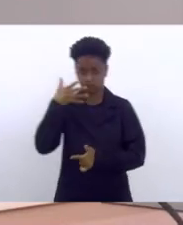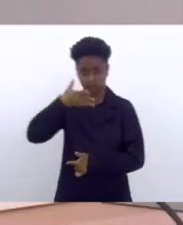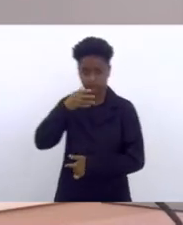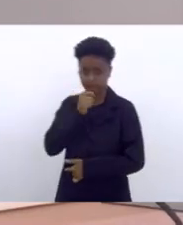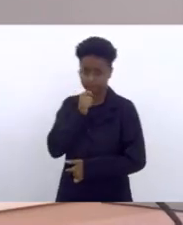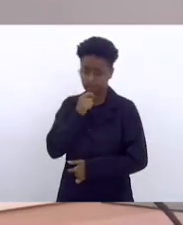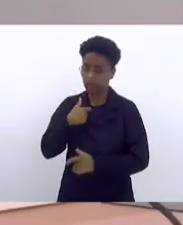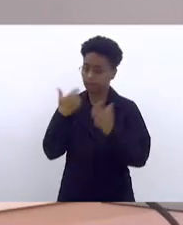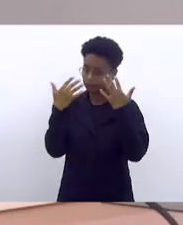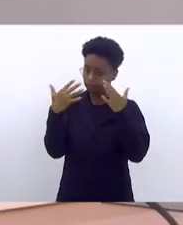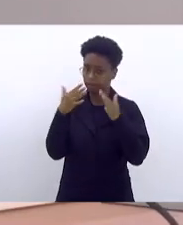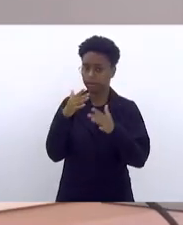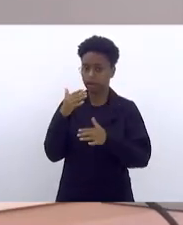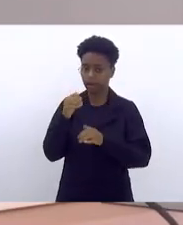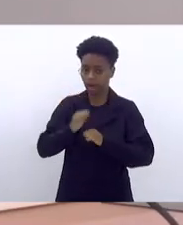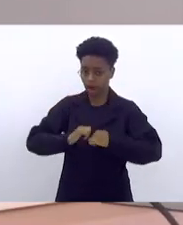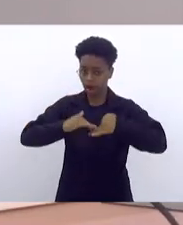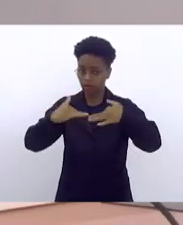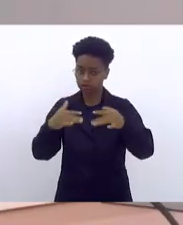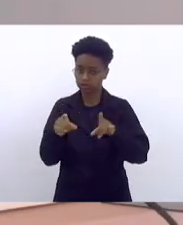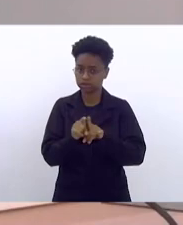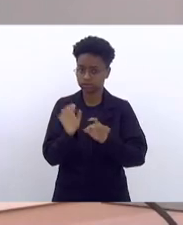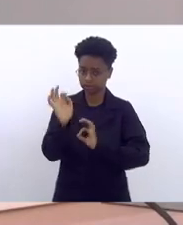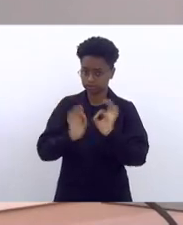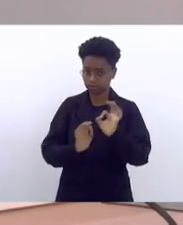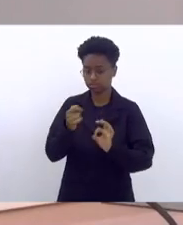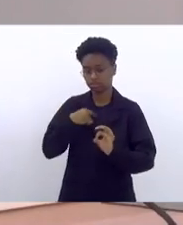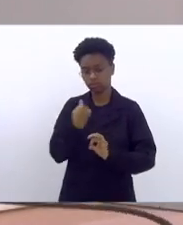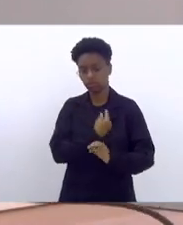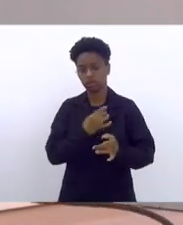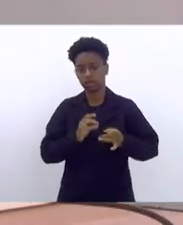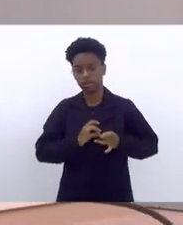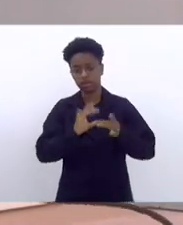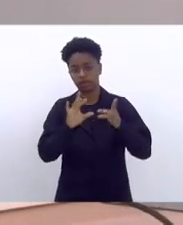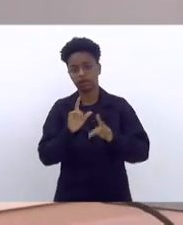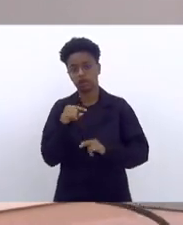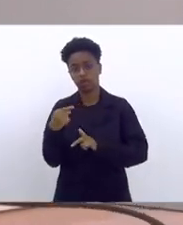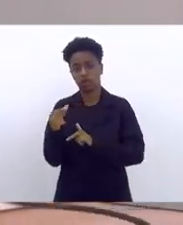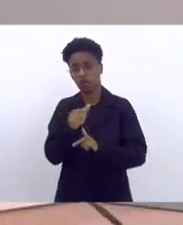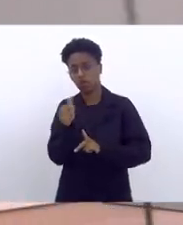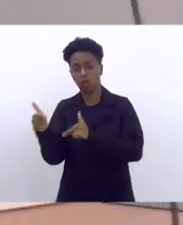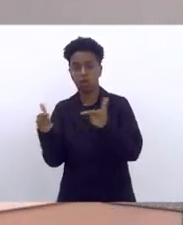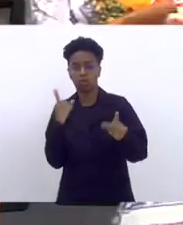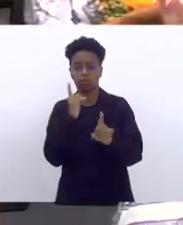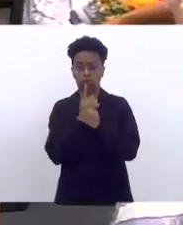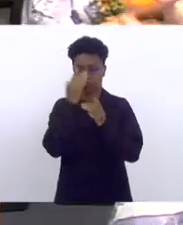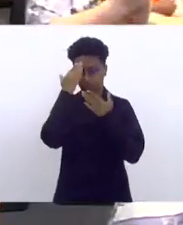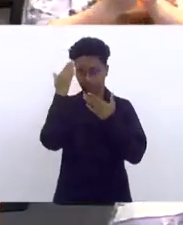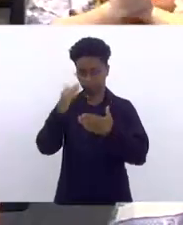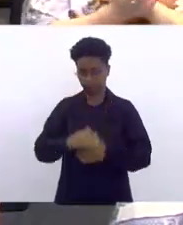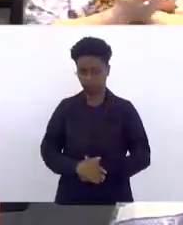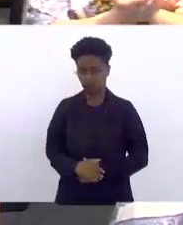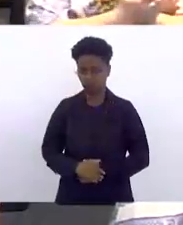audiência condução e estamos à disposição para novos encontros muito obrigado obrigado